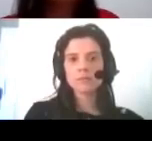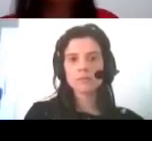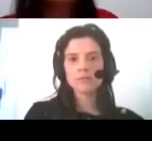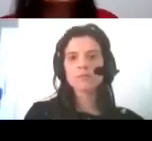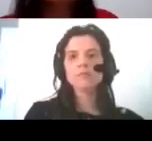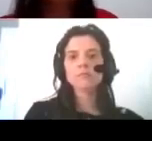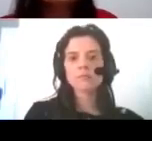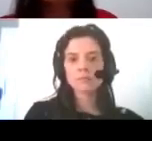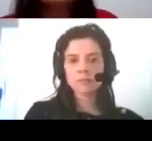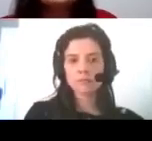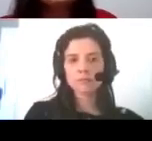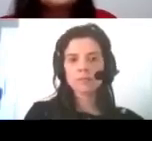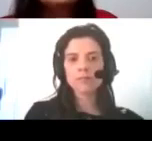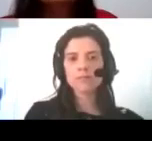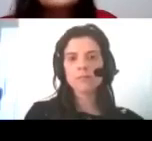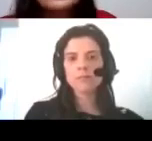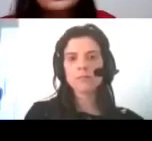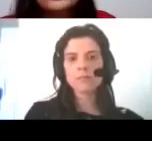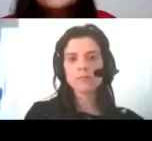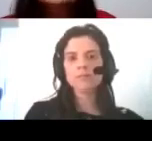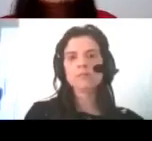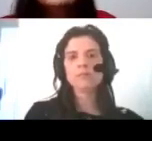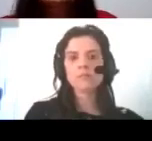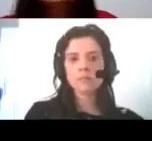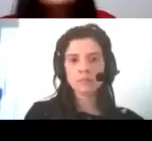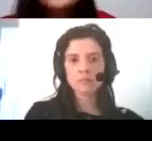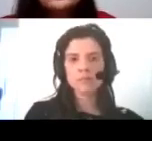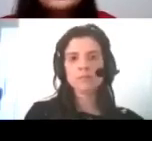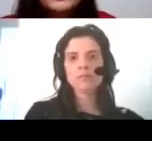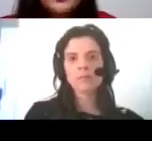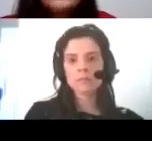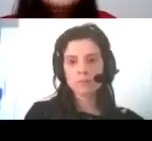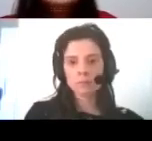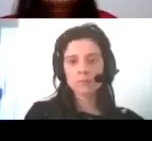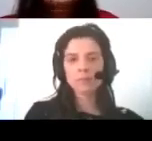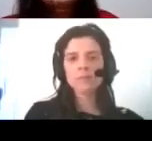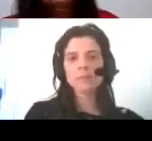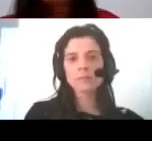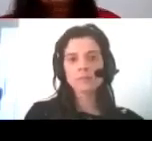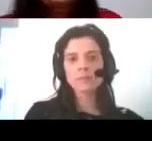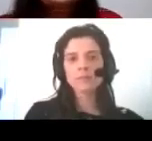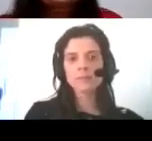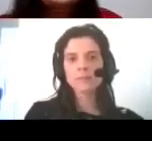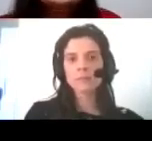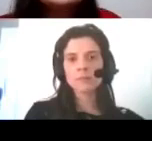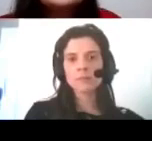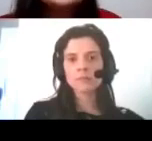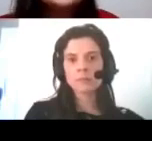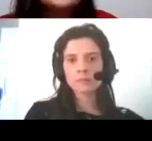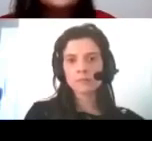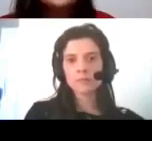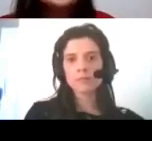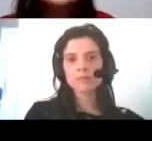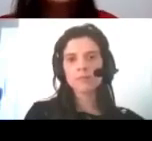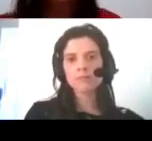população, que tem o objetivo de ser o quê? A voz do cidadão, junto ao governo municipal, permitindo o quê? Que ele participe